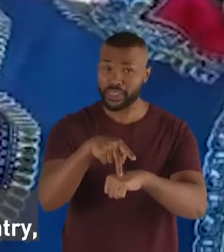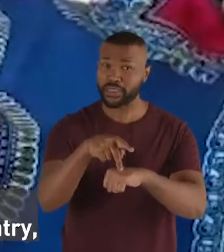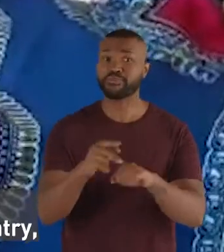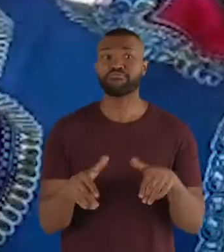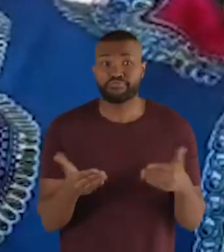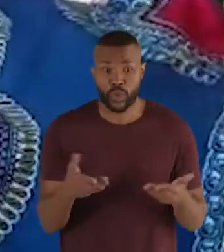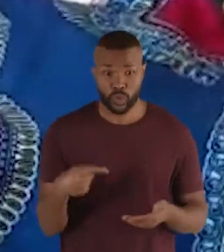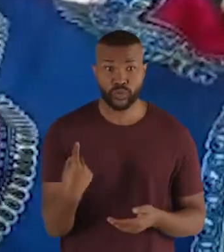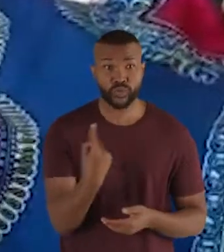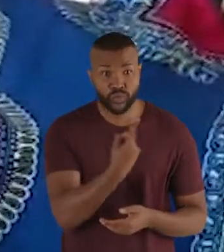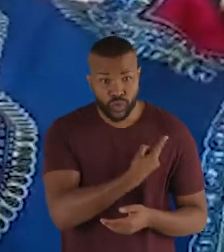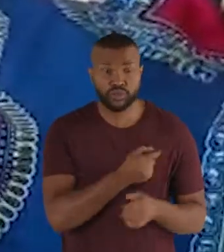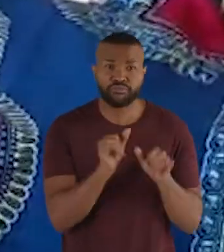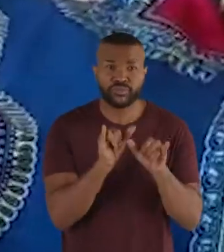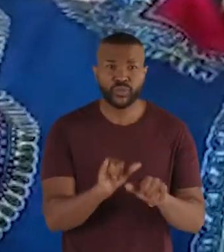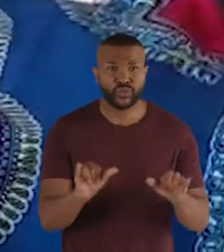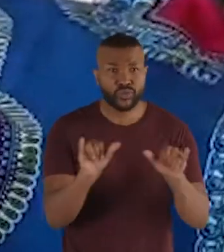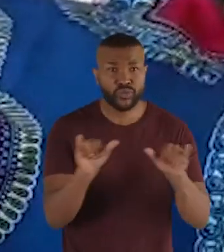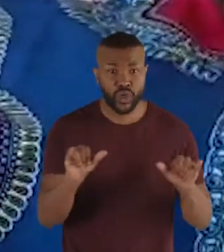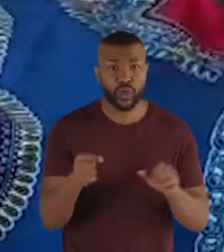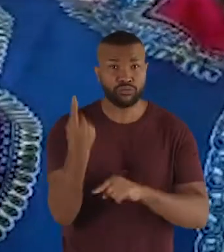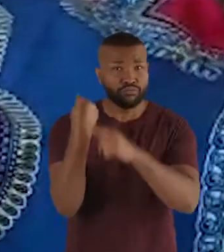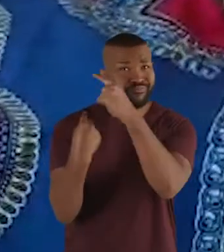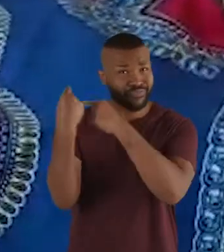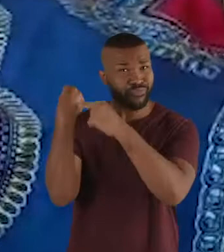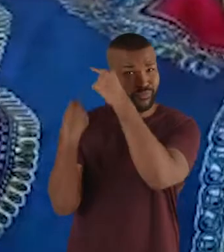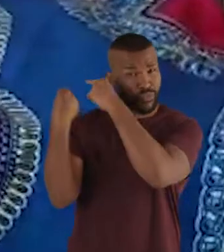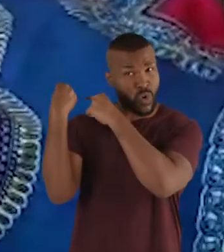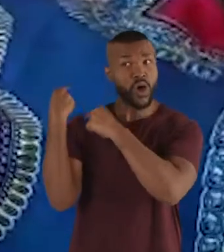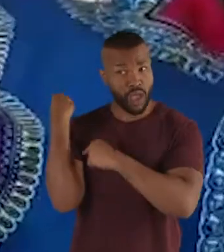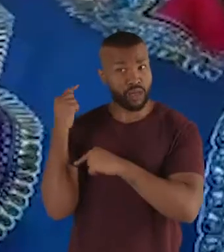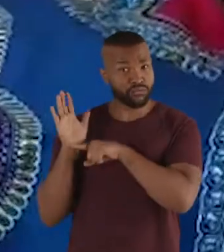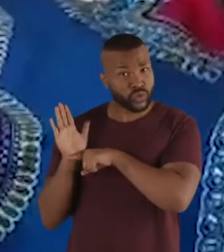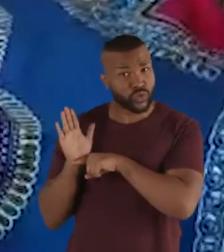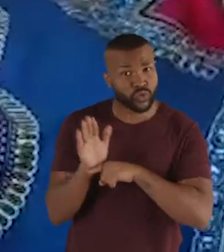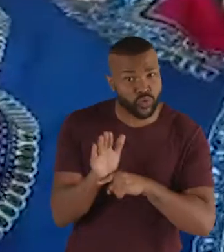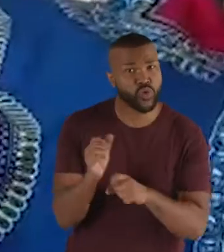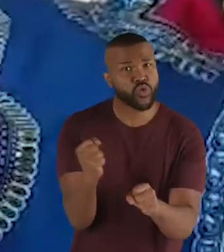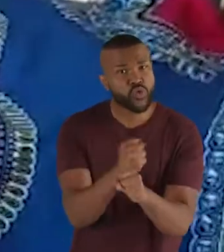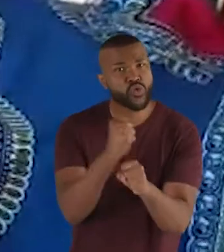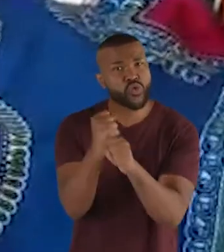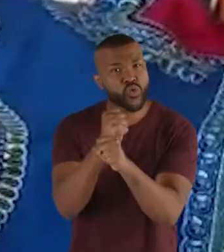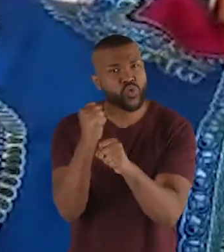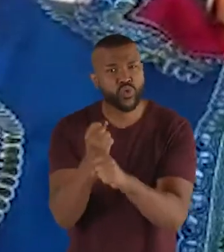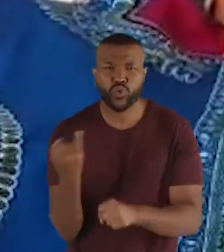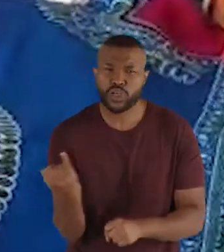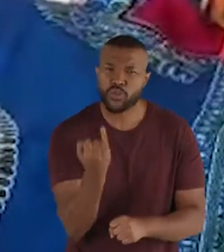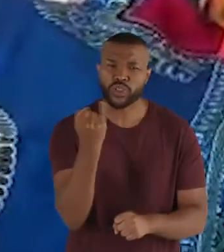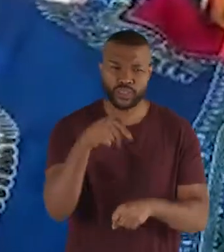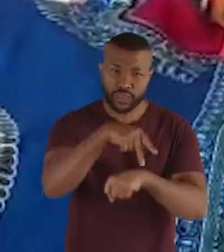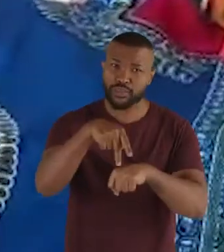deste país. Estamos declarando que nossos ancestrais ajudaram a construir